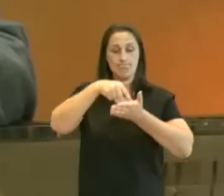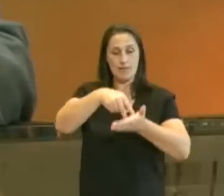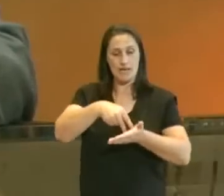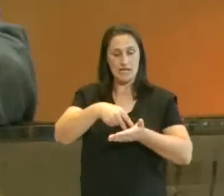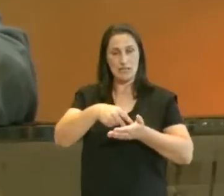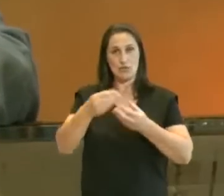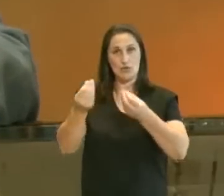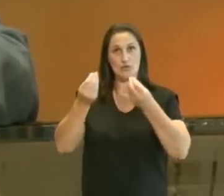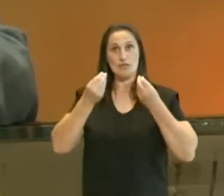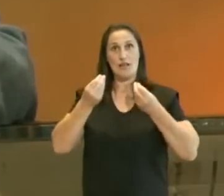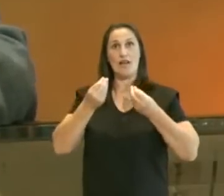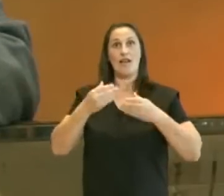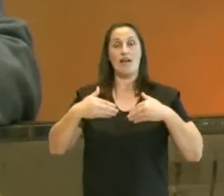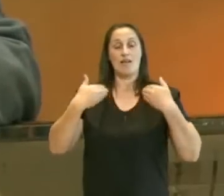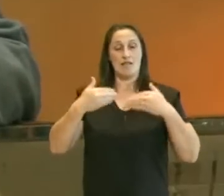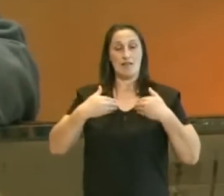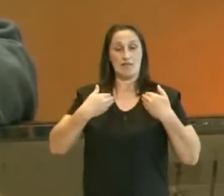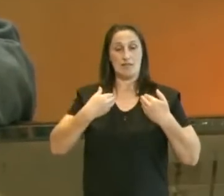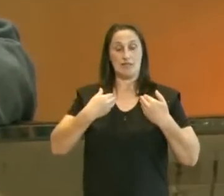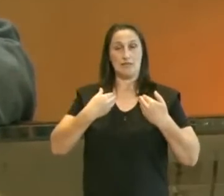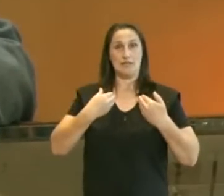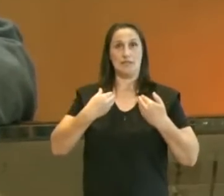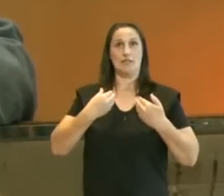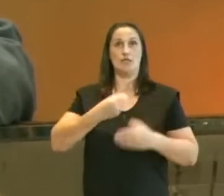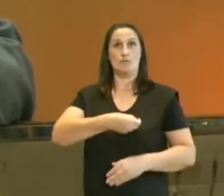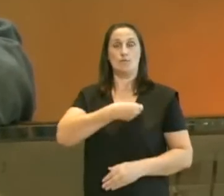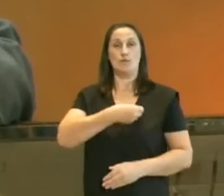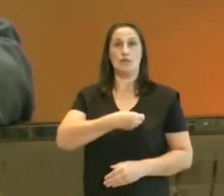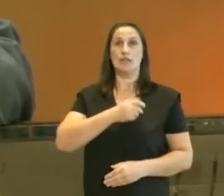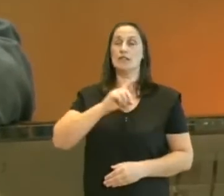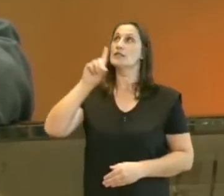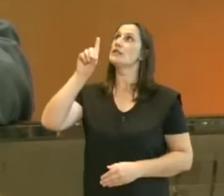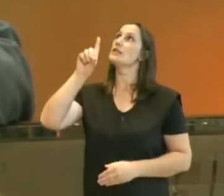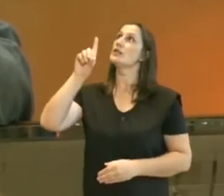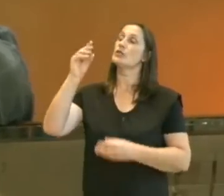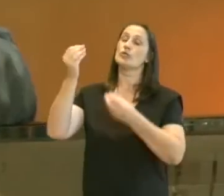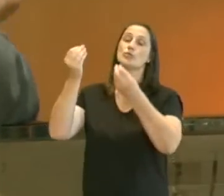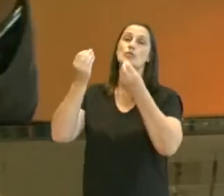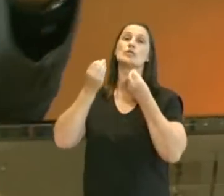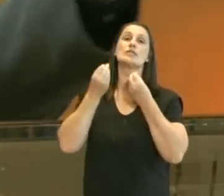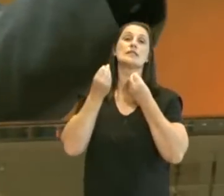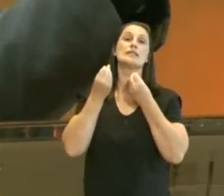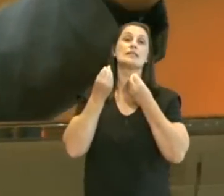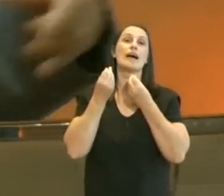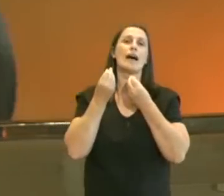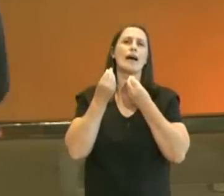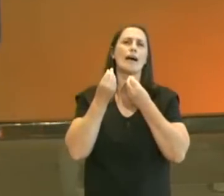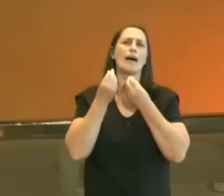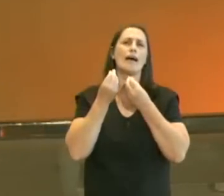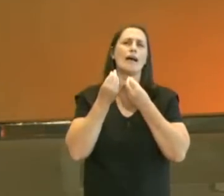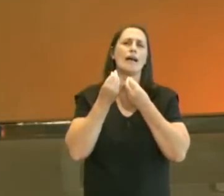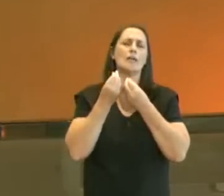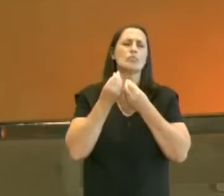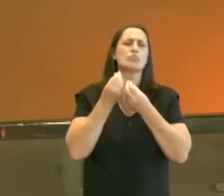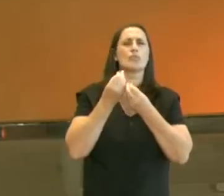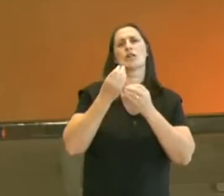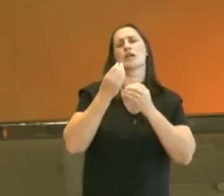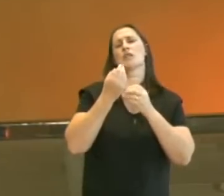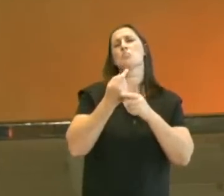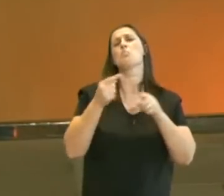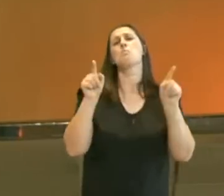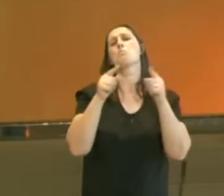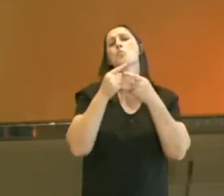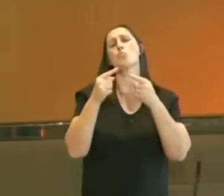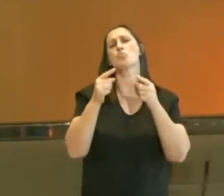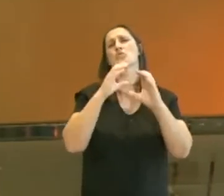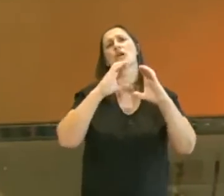nos dá um cântico novo. E eu comecei a estudar essa expressão, cântico novo, na Bíblia,